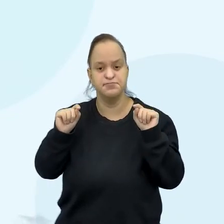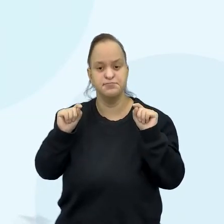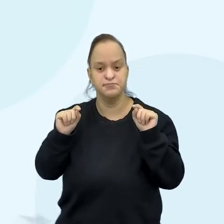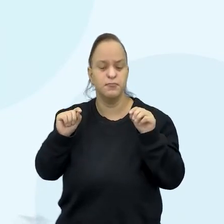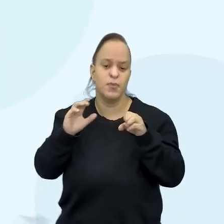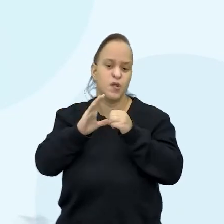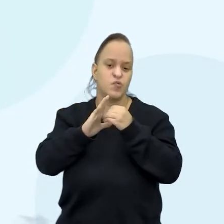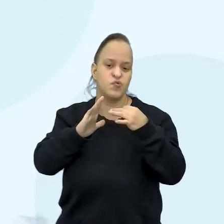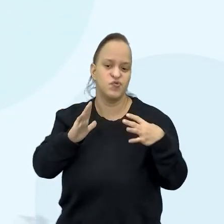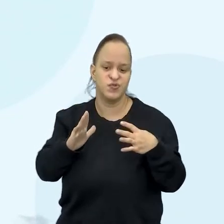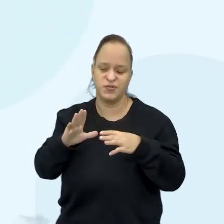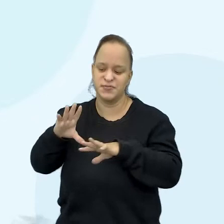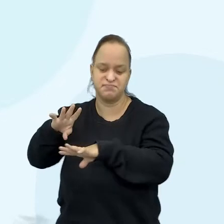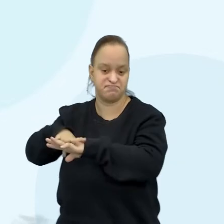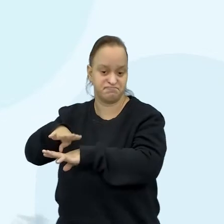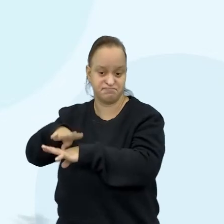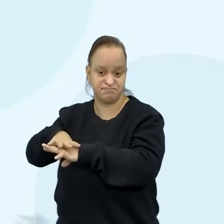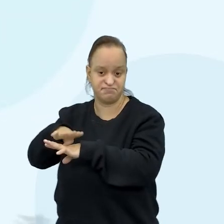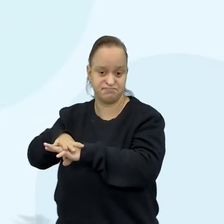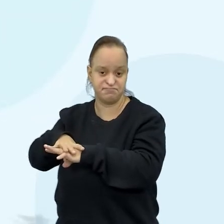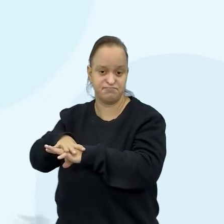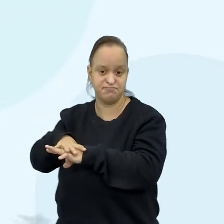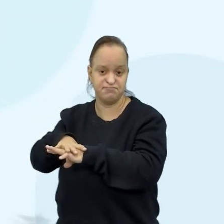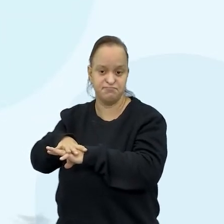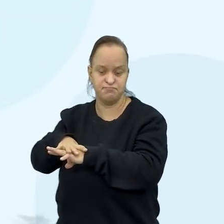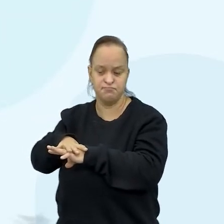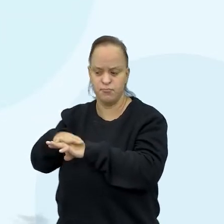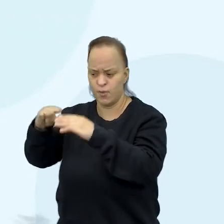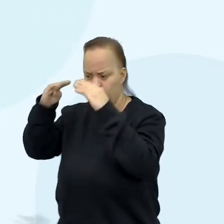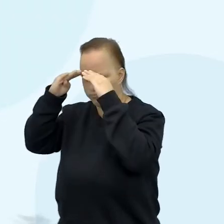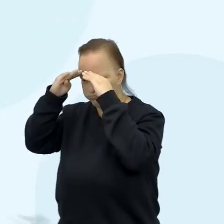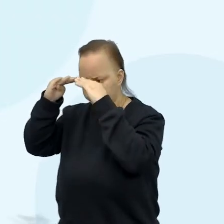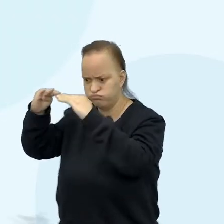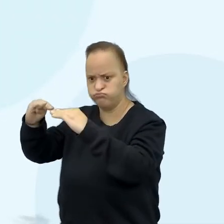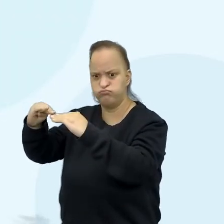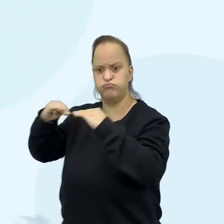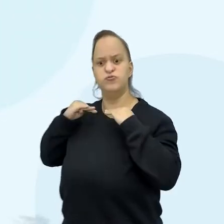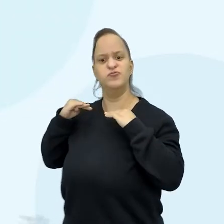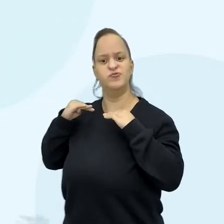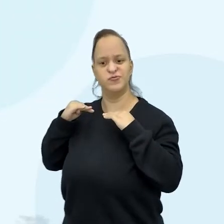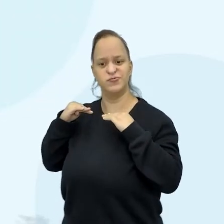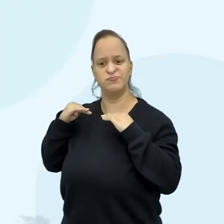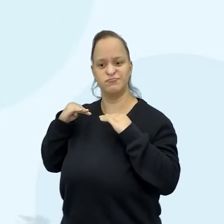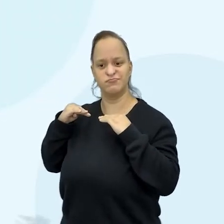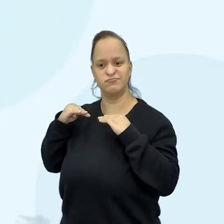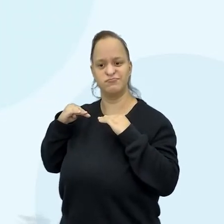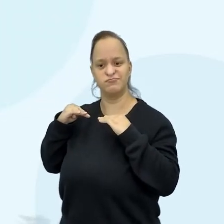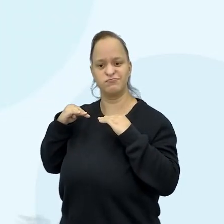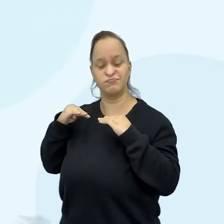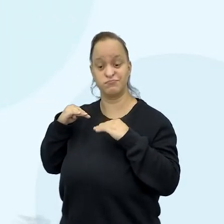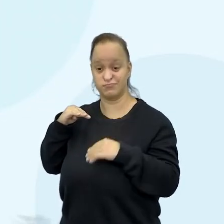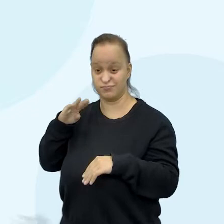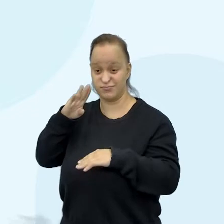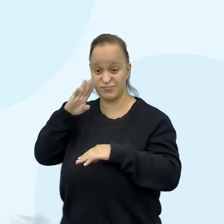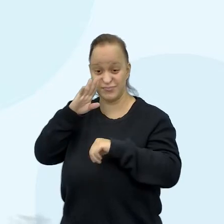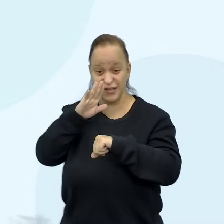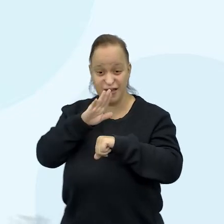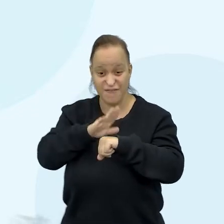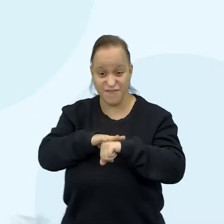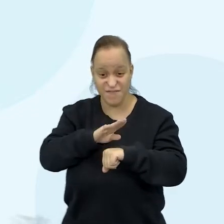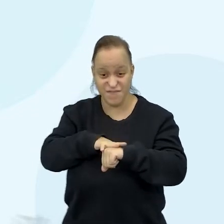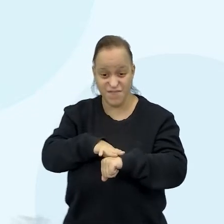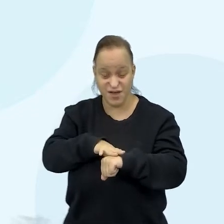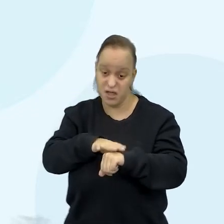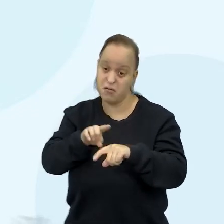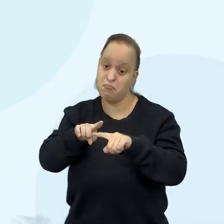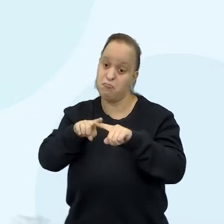das prisões, que é a de impor obediência. Então, cada coisa deve ser feita no seu